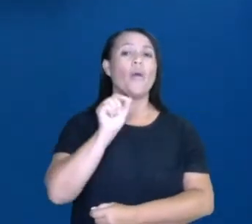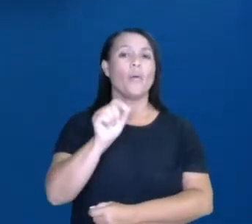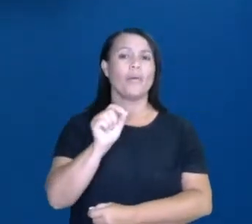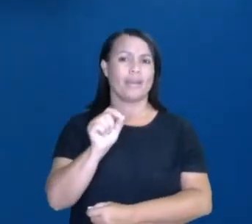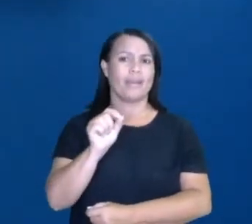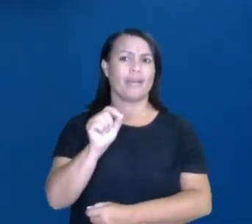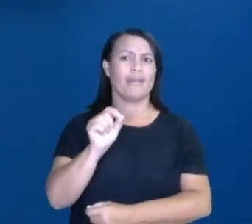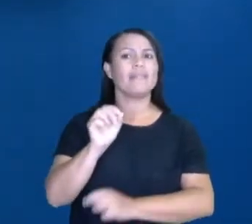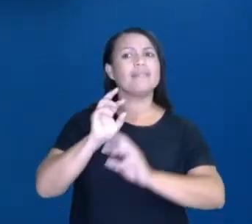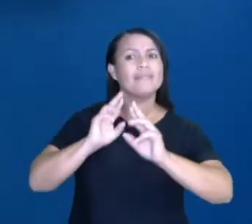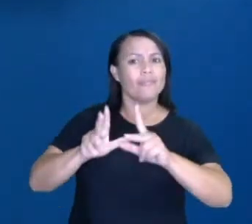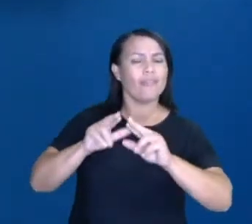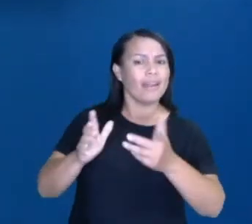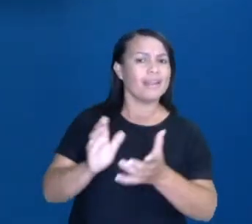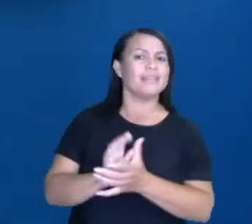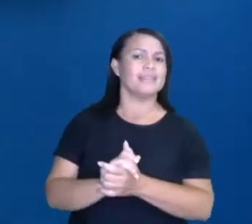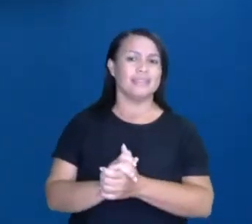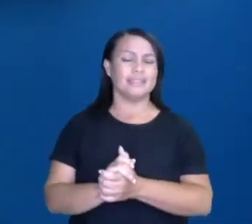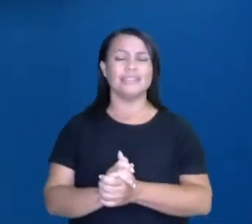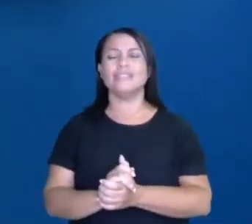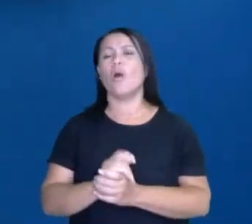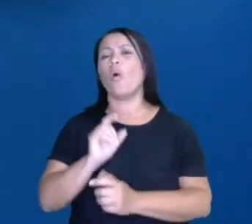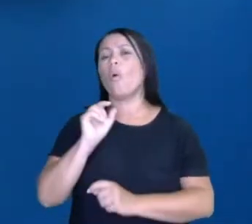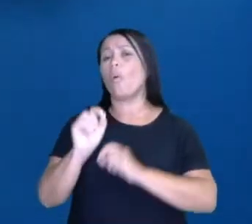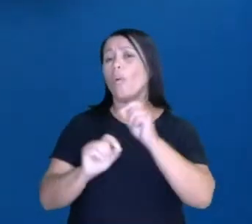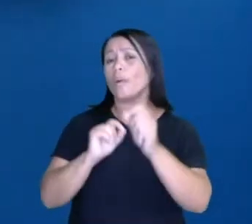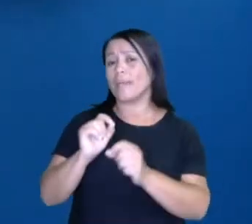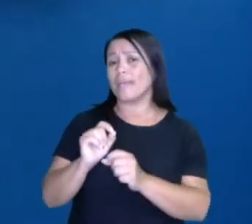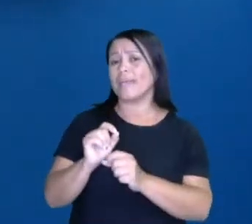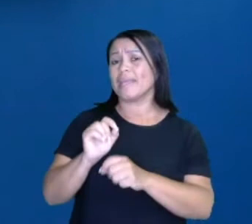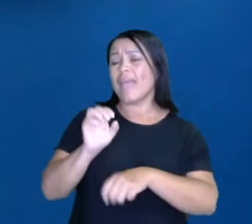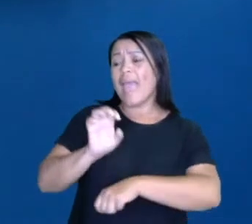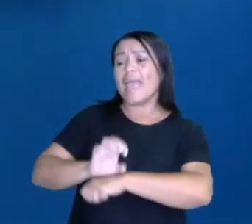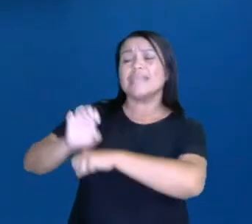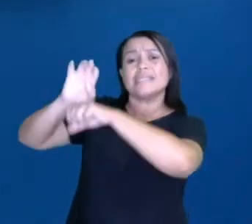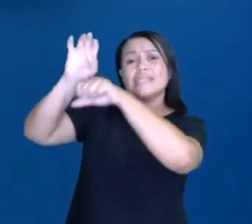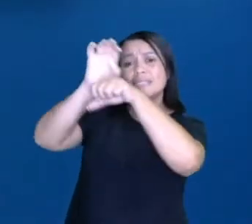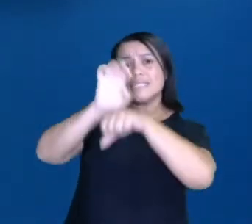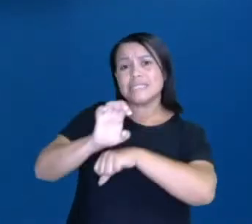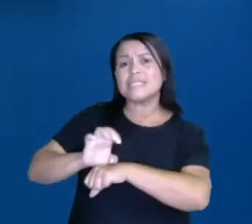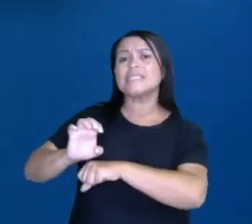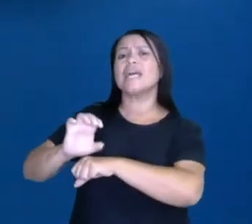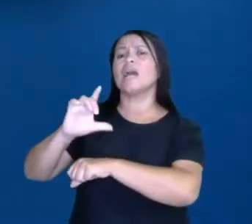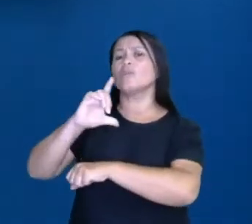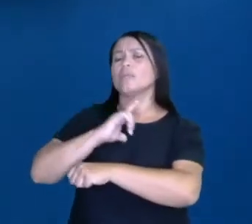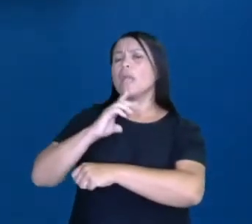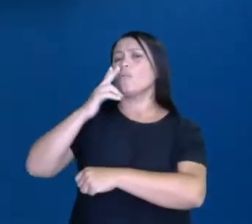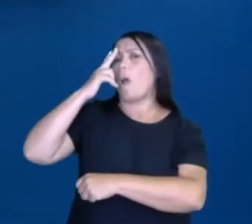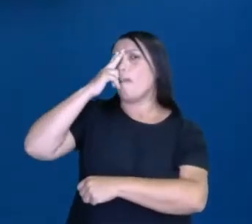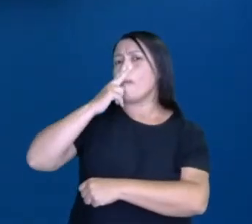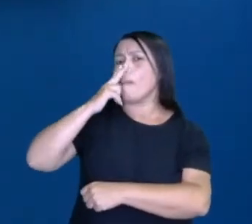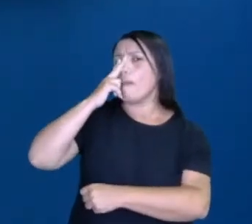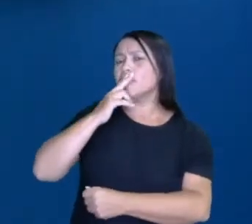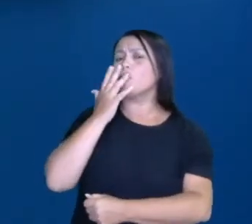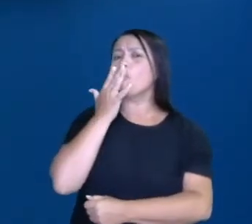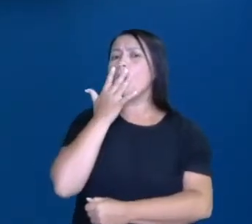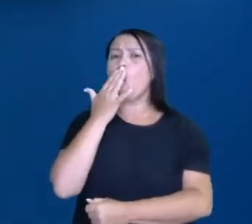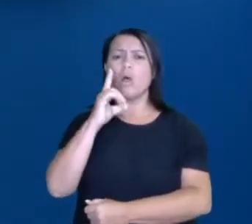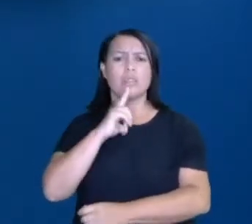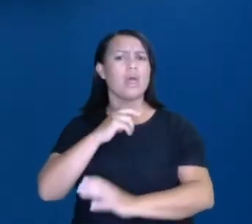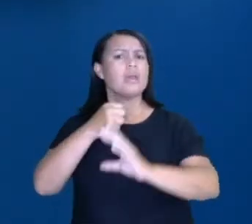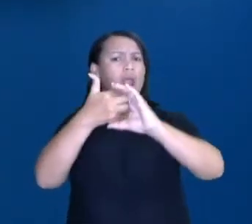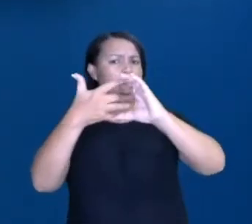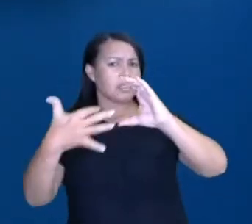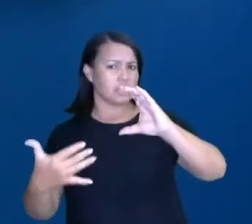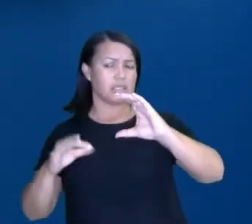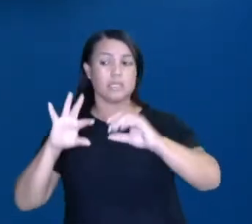quer dizer o quê, professora? Que esses estados que estão de uma mesma cor, eles têm